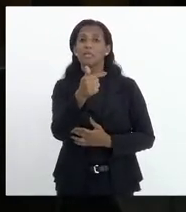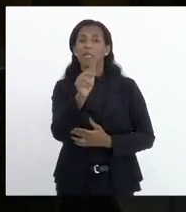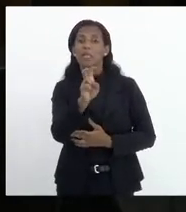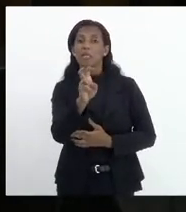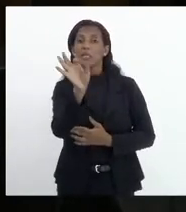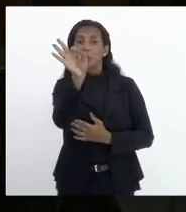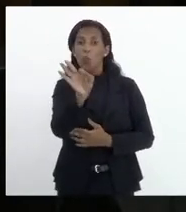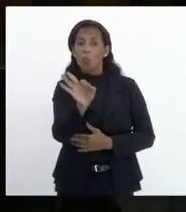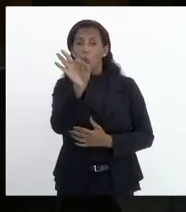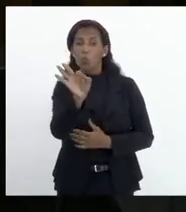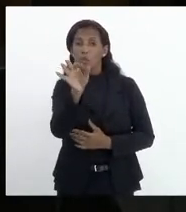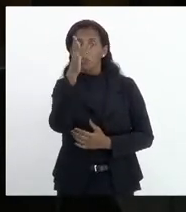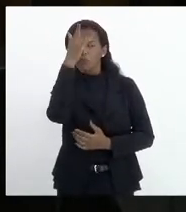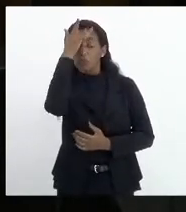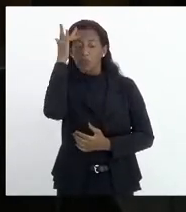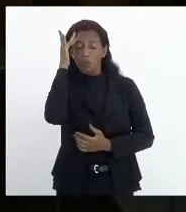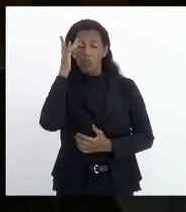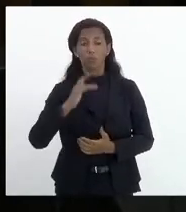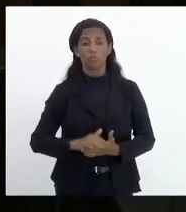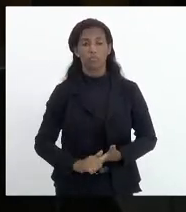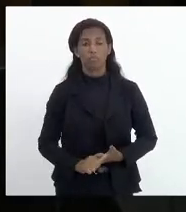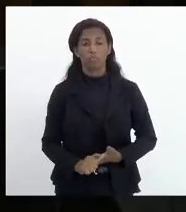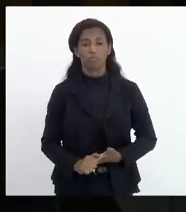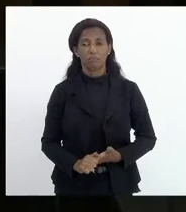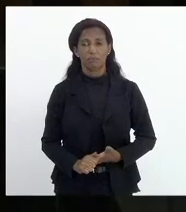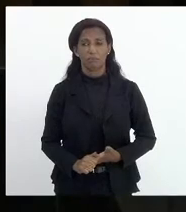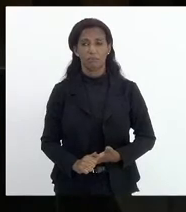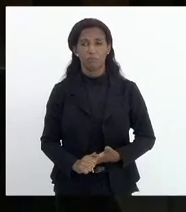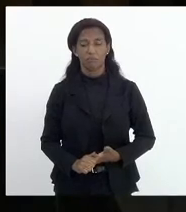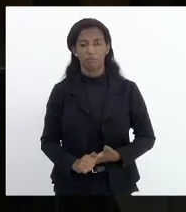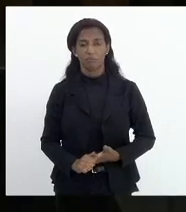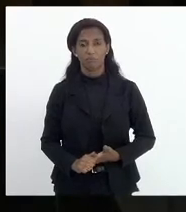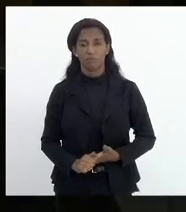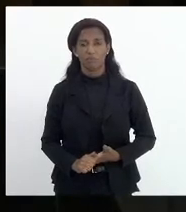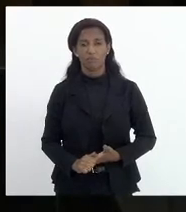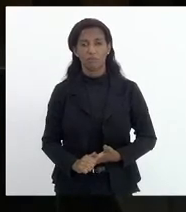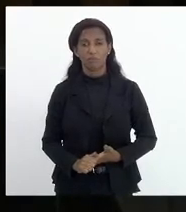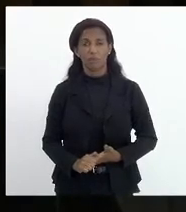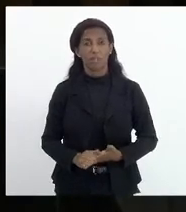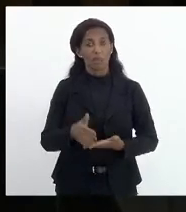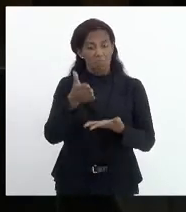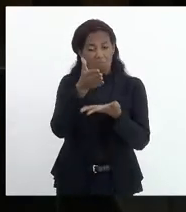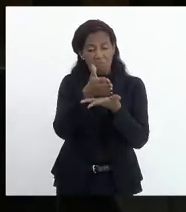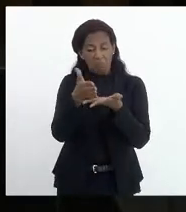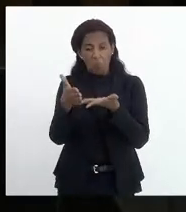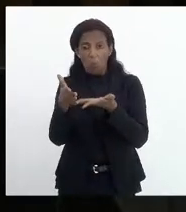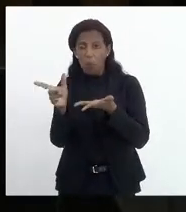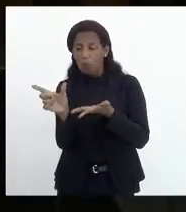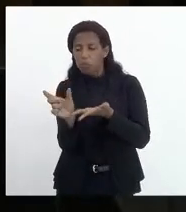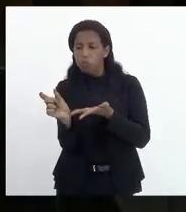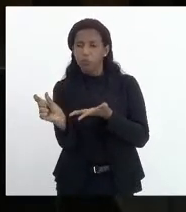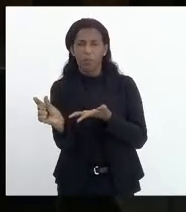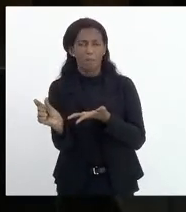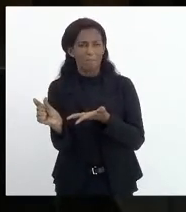75 por cento da população a e apenas uma minoria